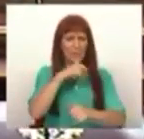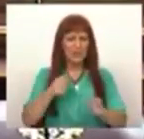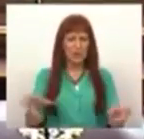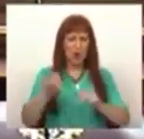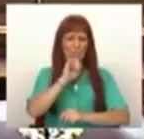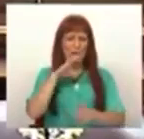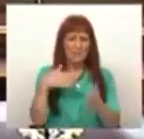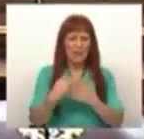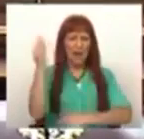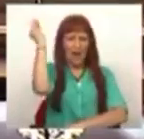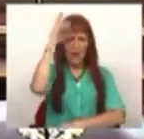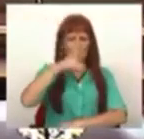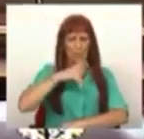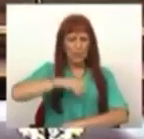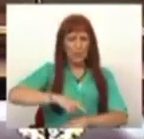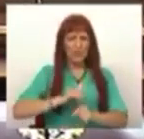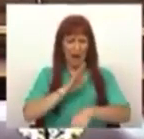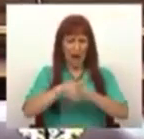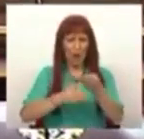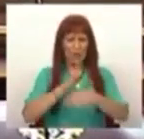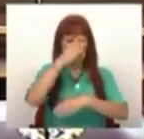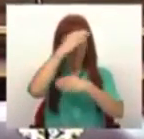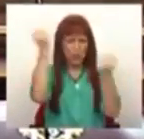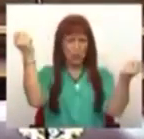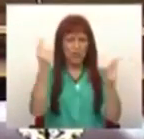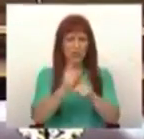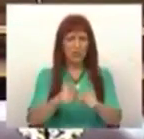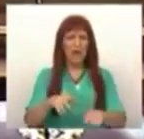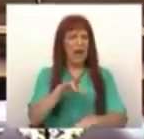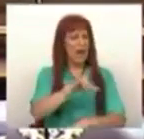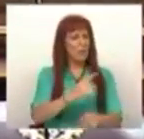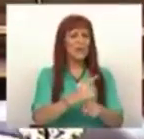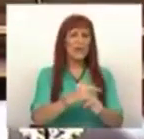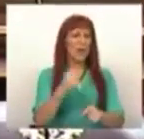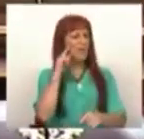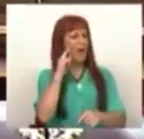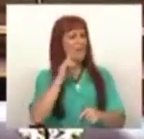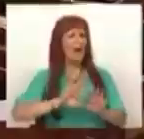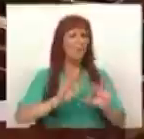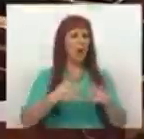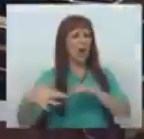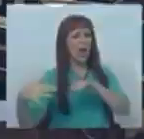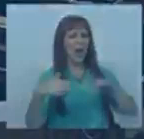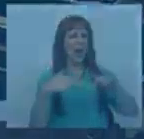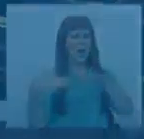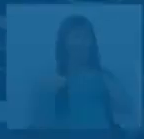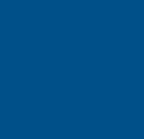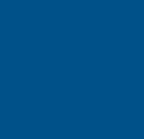oportunidade para o interior do país, que continua esquecido, enquanto Lisboa vai ver a bola. Obrigado.